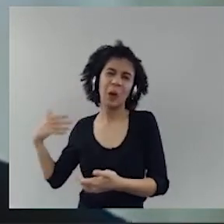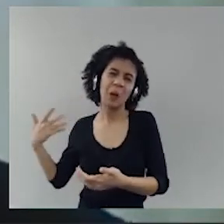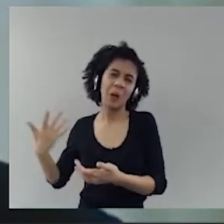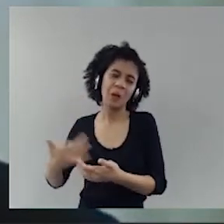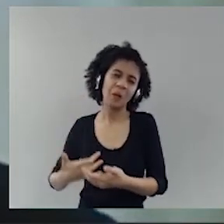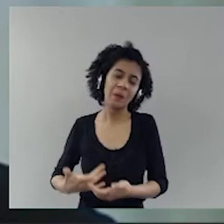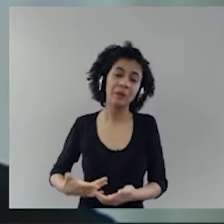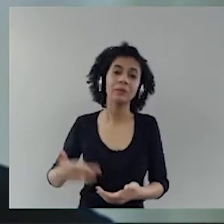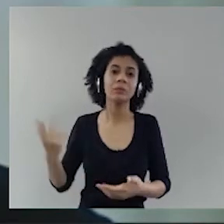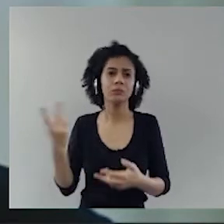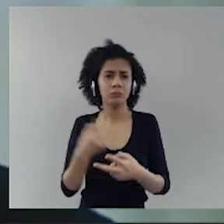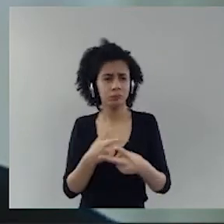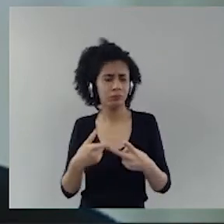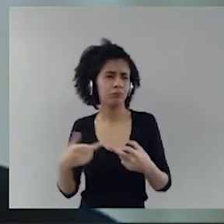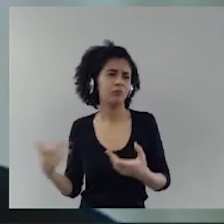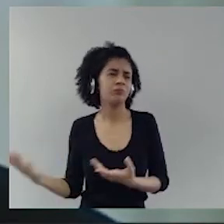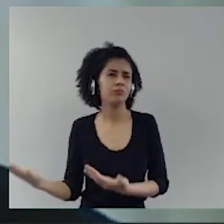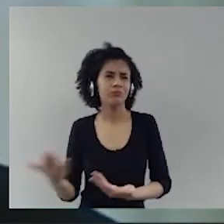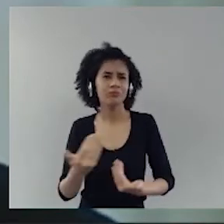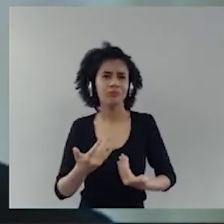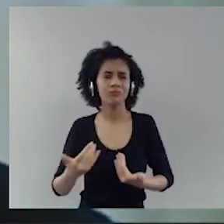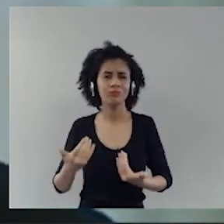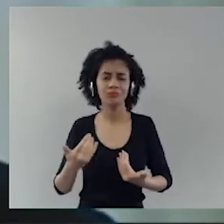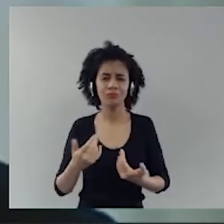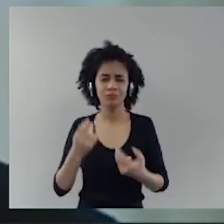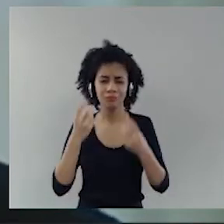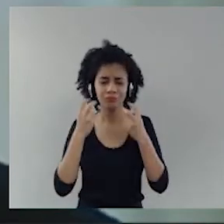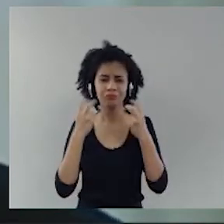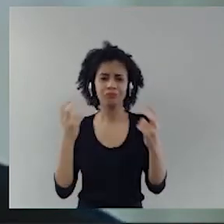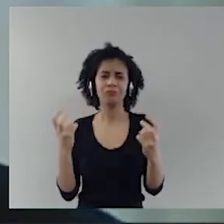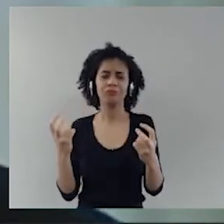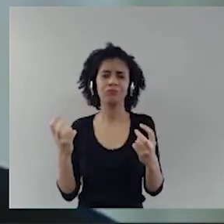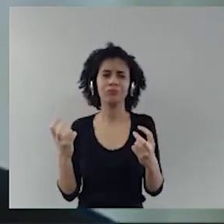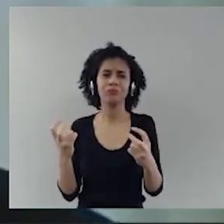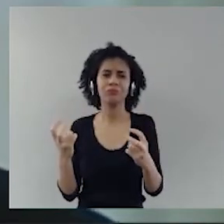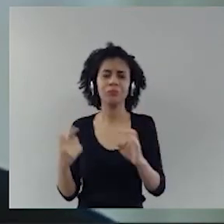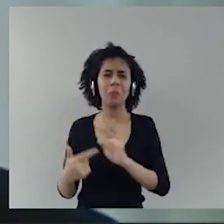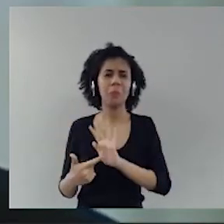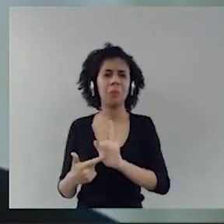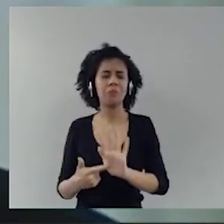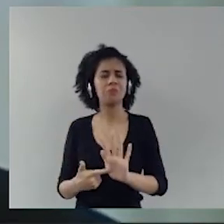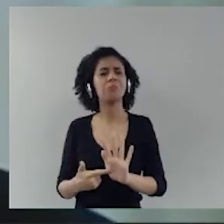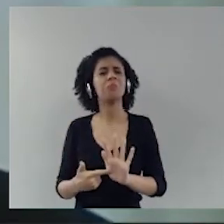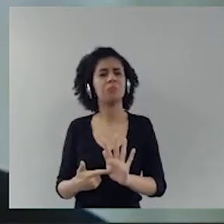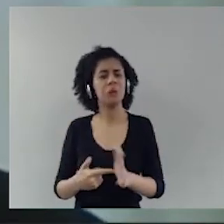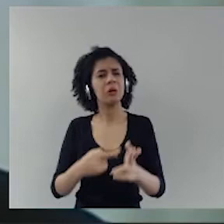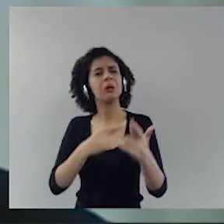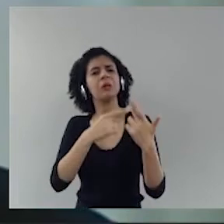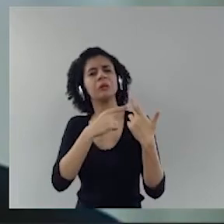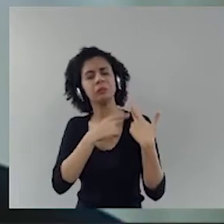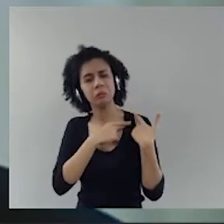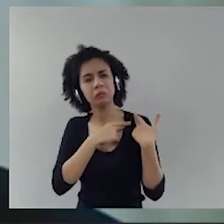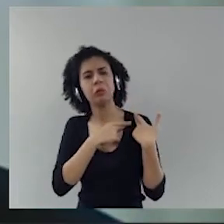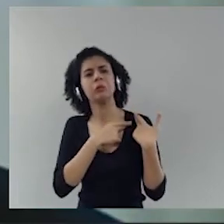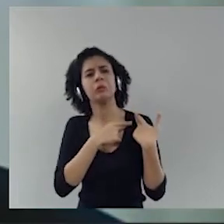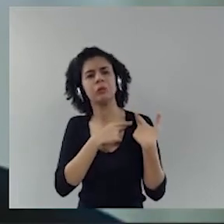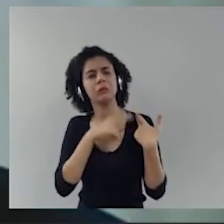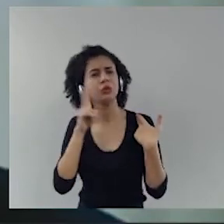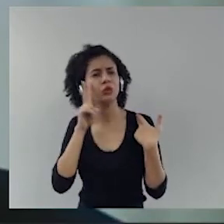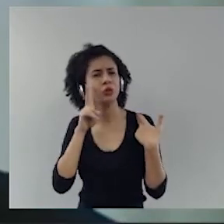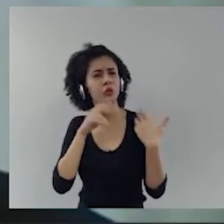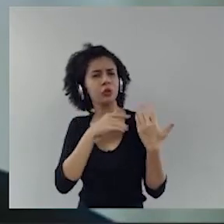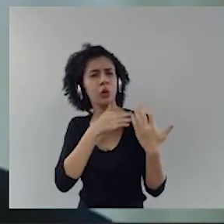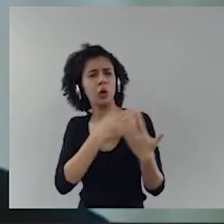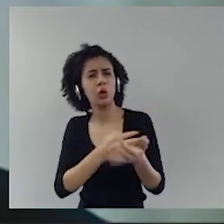dois jovens talentos que demonstram uma competência uma bagagem jurídica